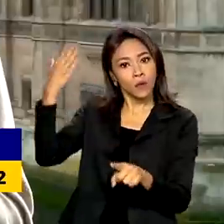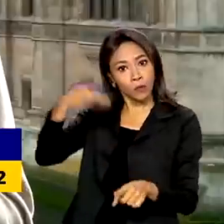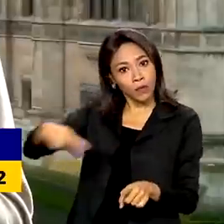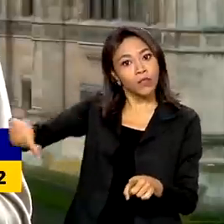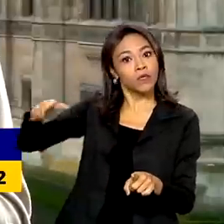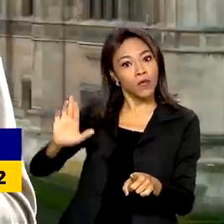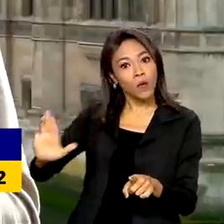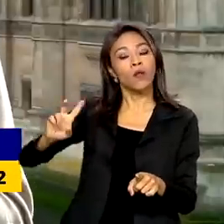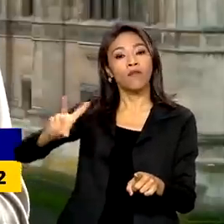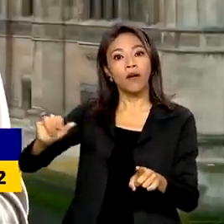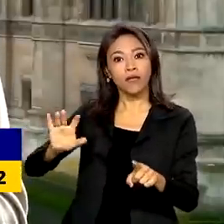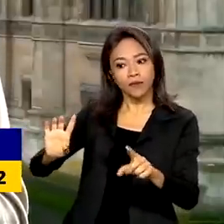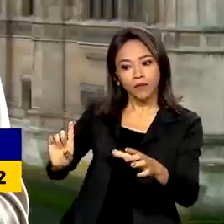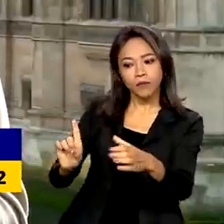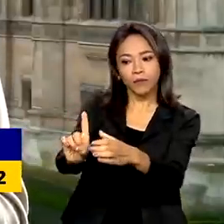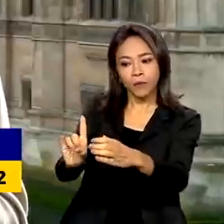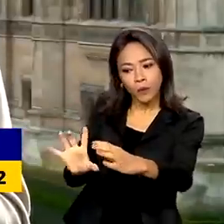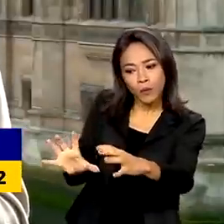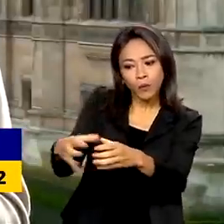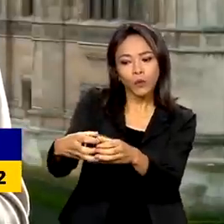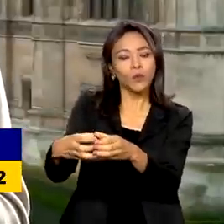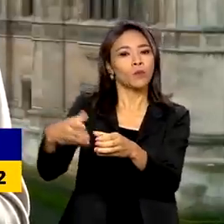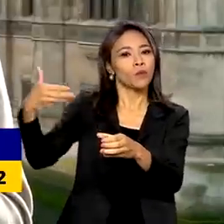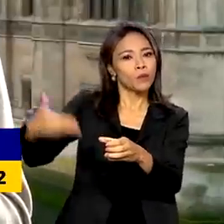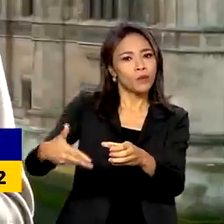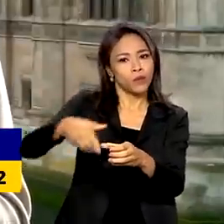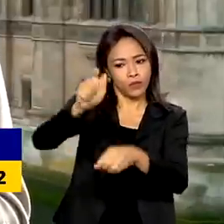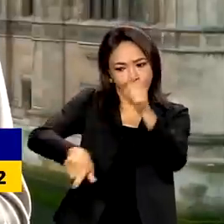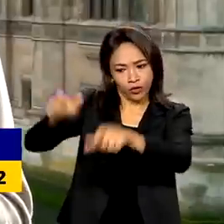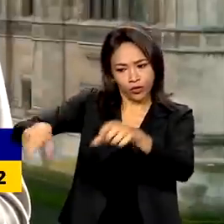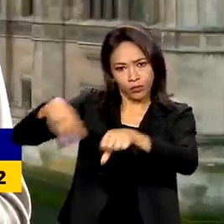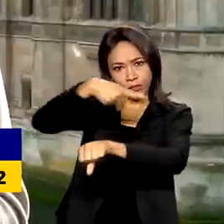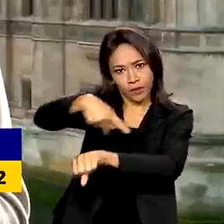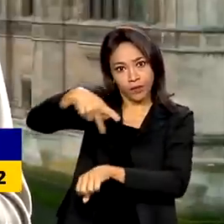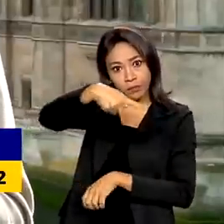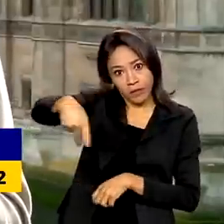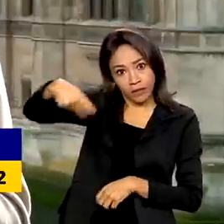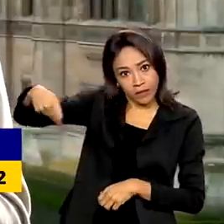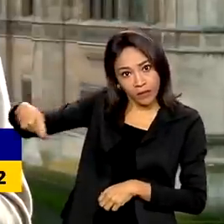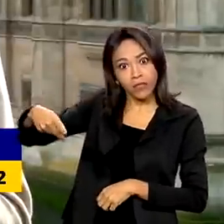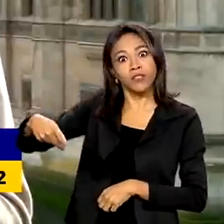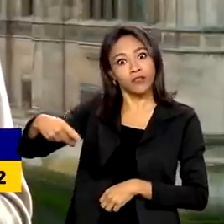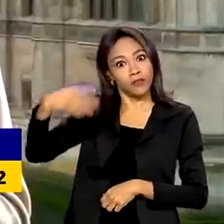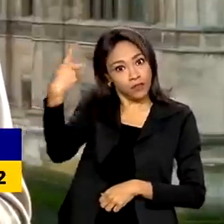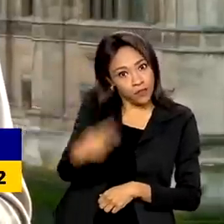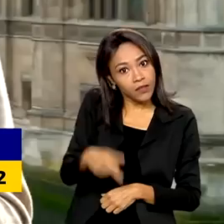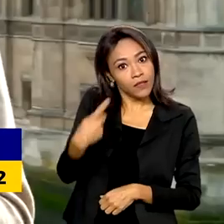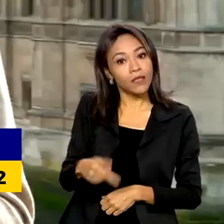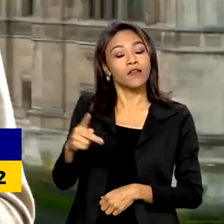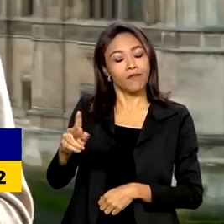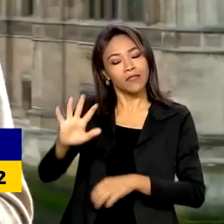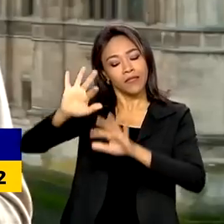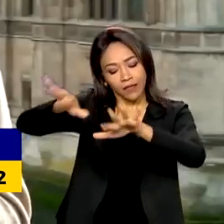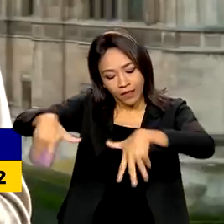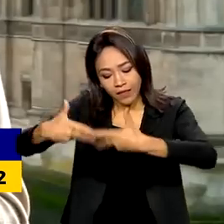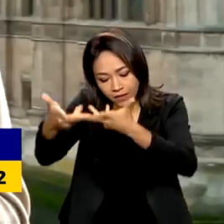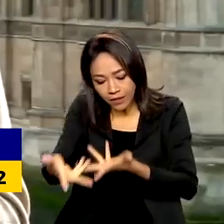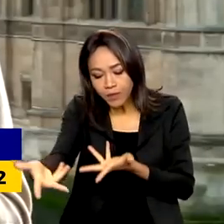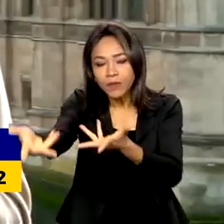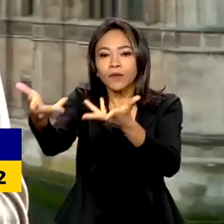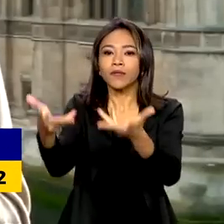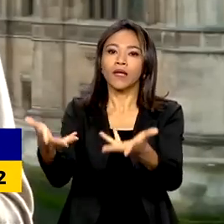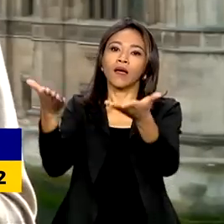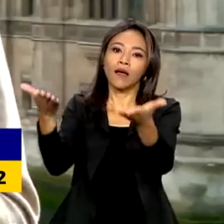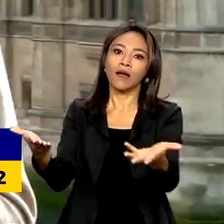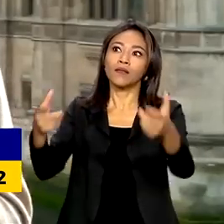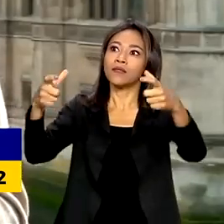vai integrar um seleto grupo de chefes de Estado e membros da realeza que vai ser recepcionado pelo rei Charles